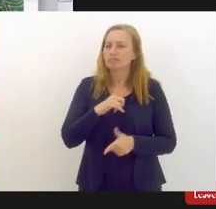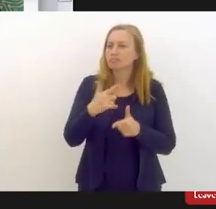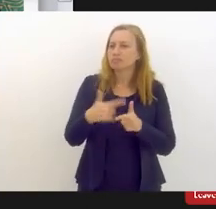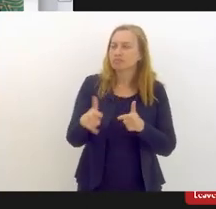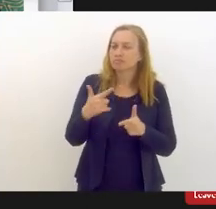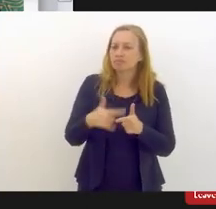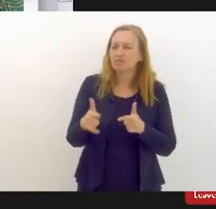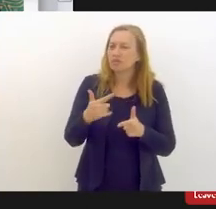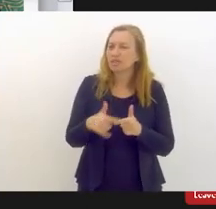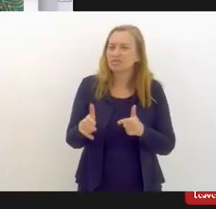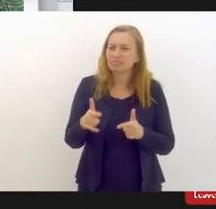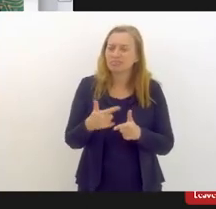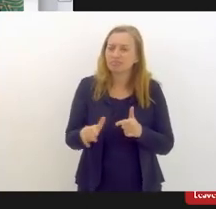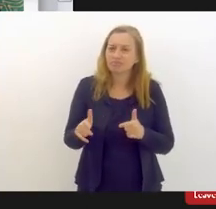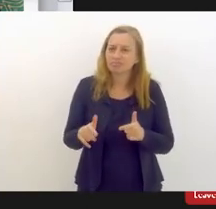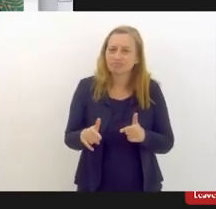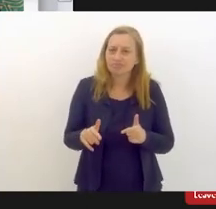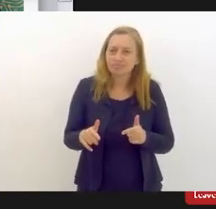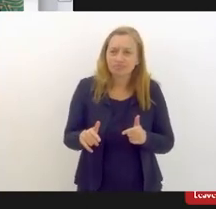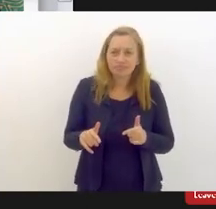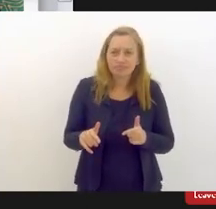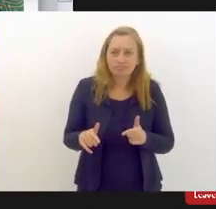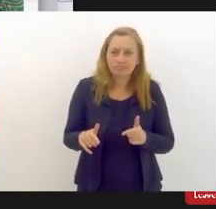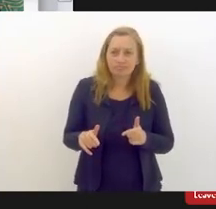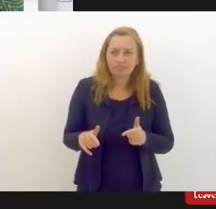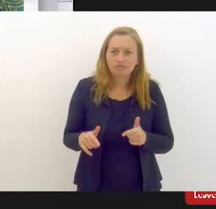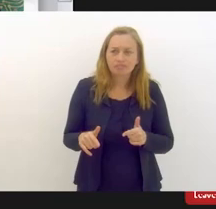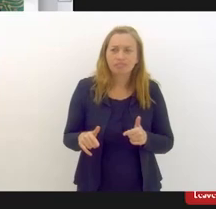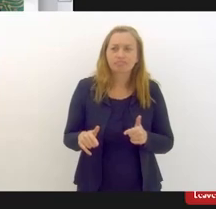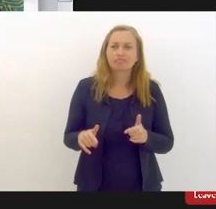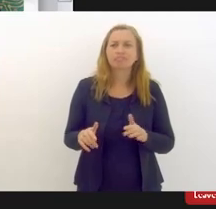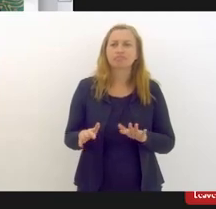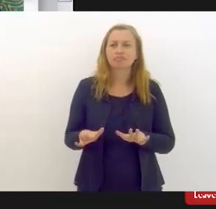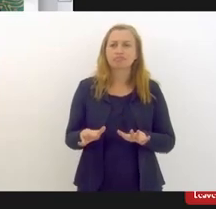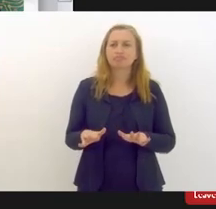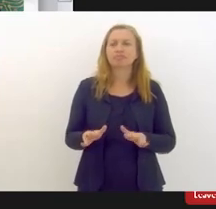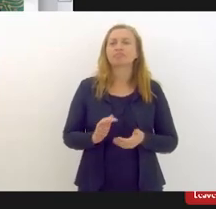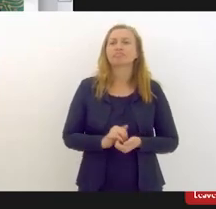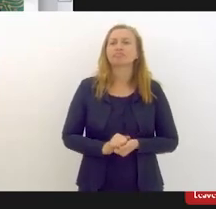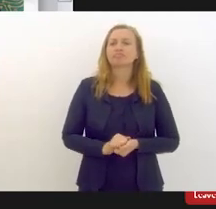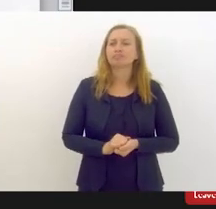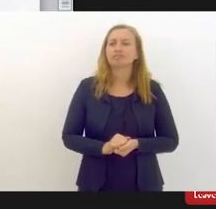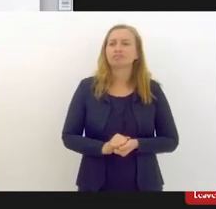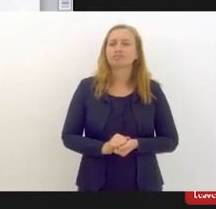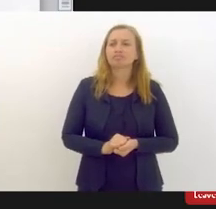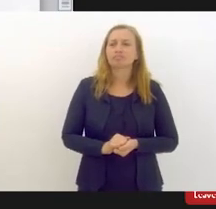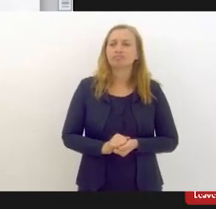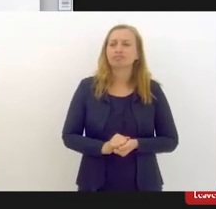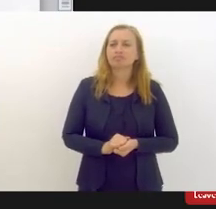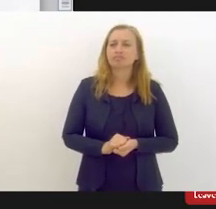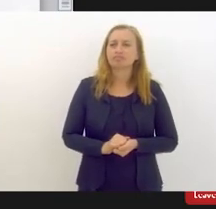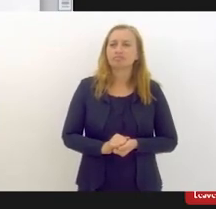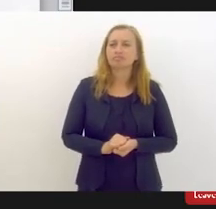principalmente para as coberturas, né? Que é o que a gente entende que é o mais preocupante das unidades.